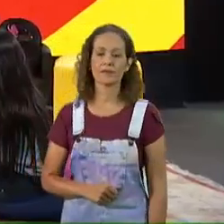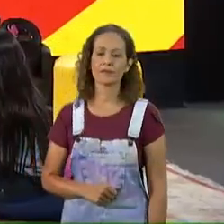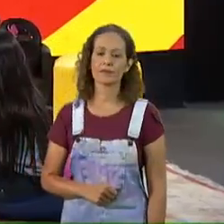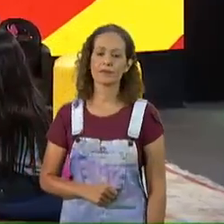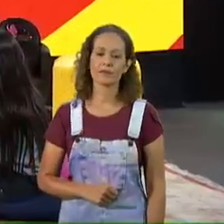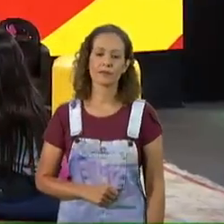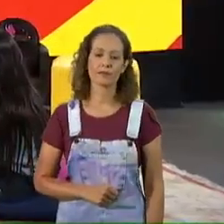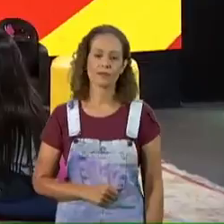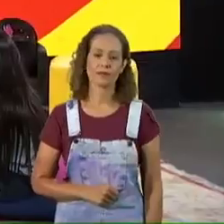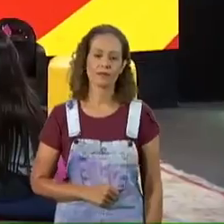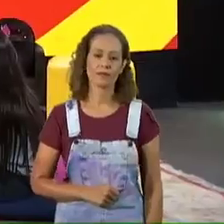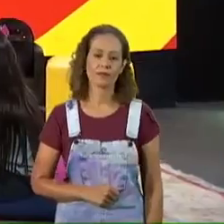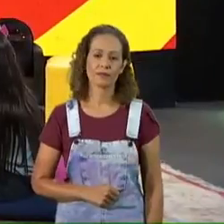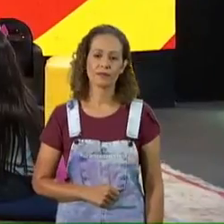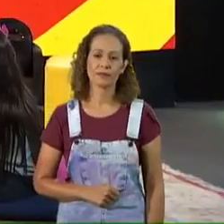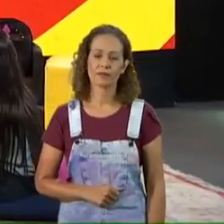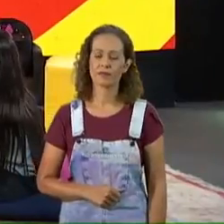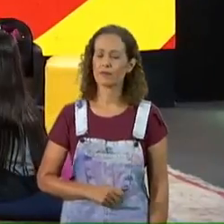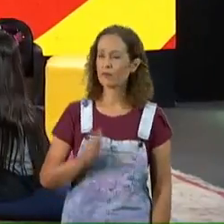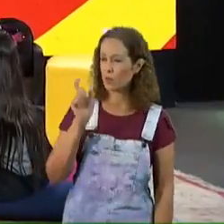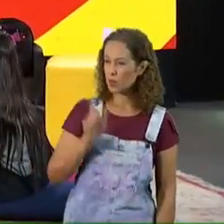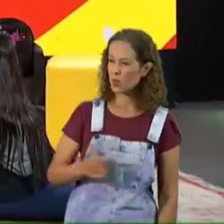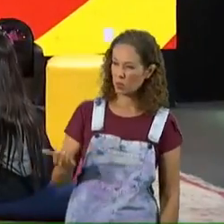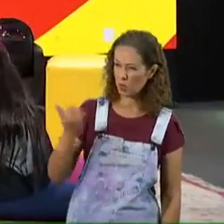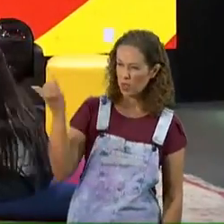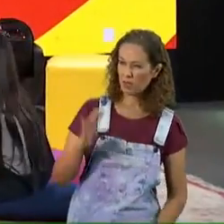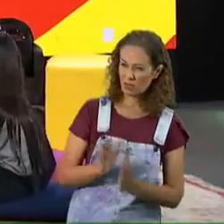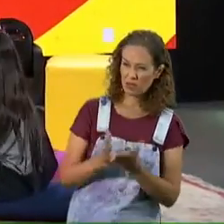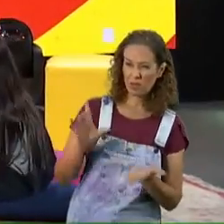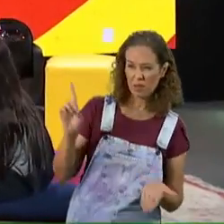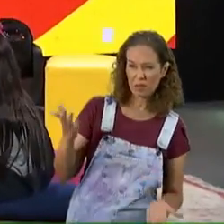É um personagem muito importante na Bíblia?